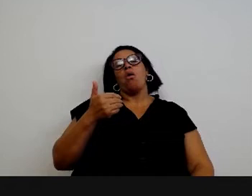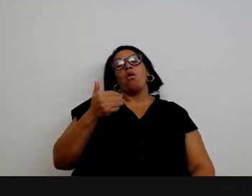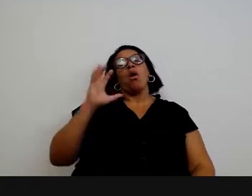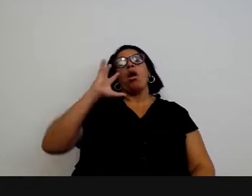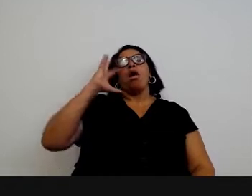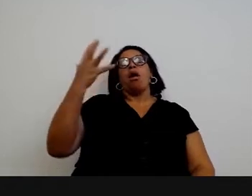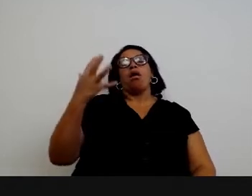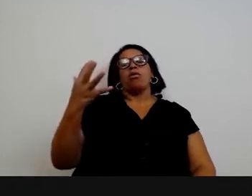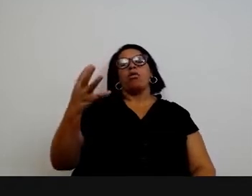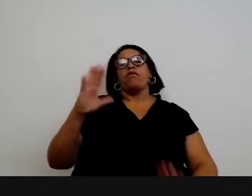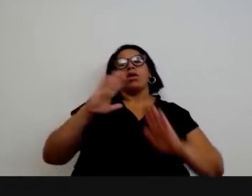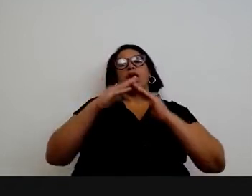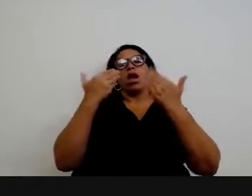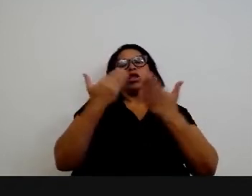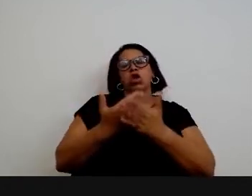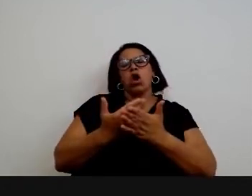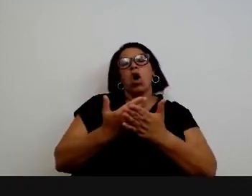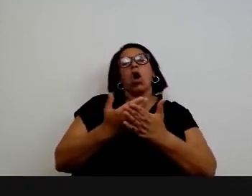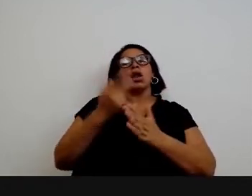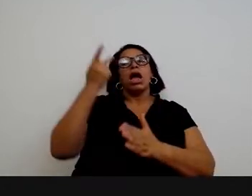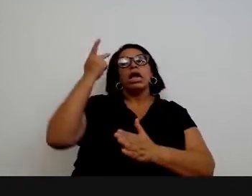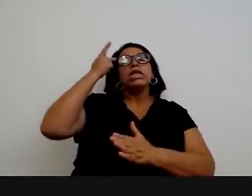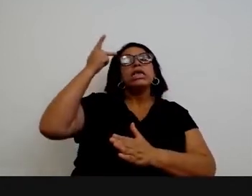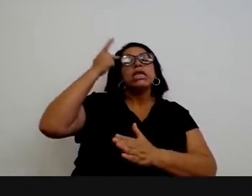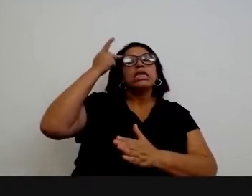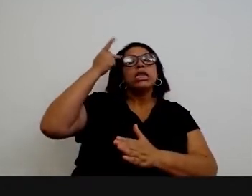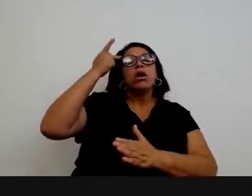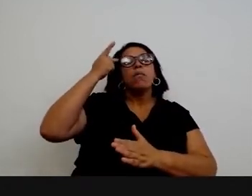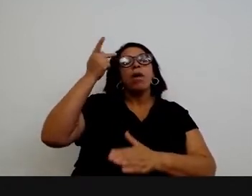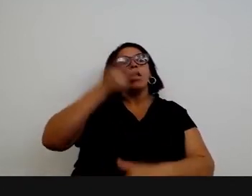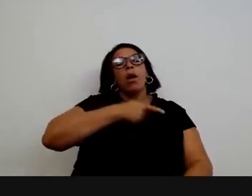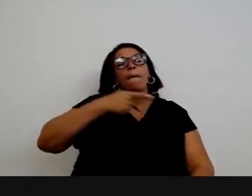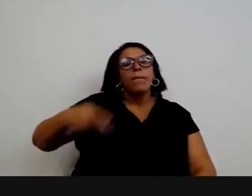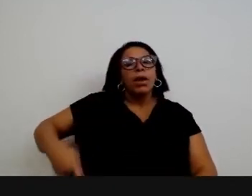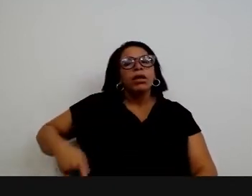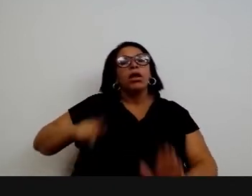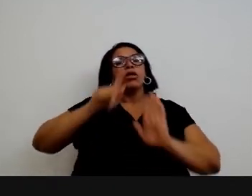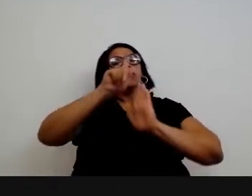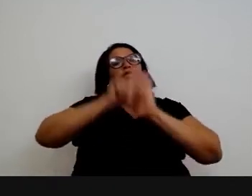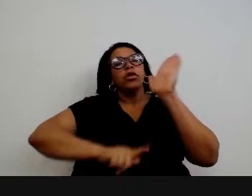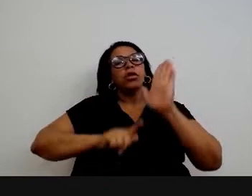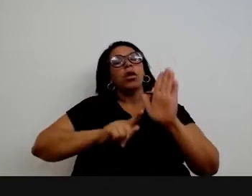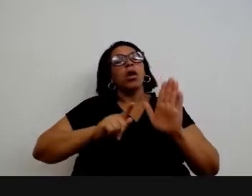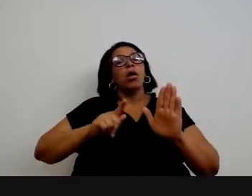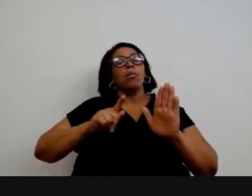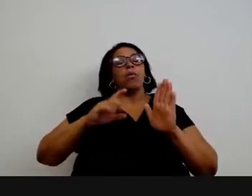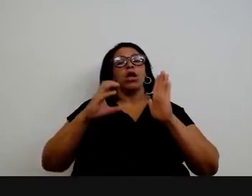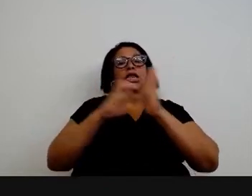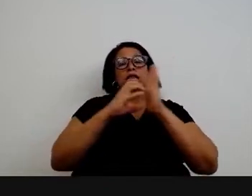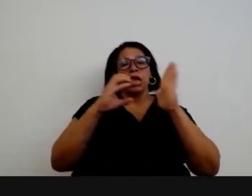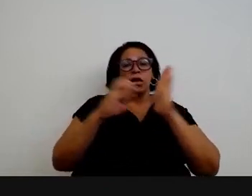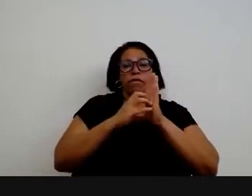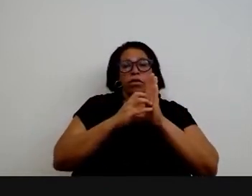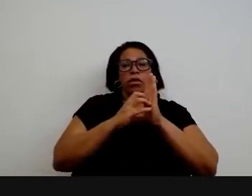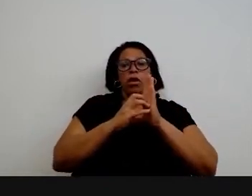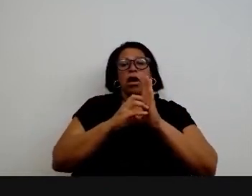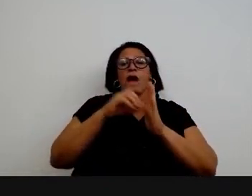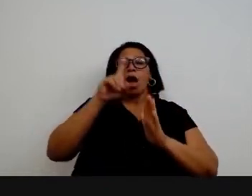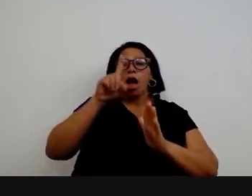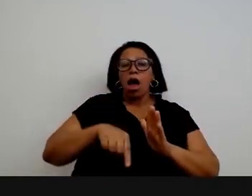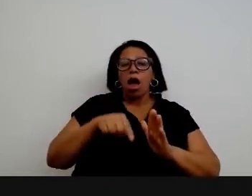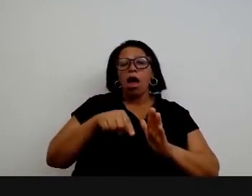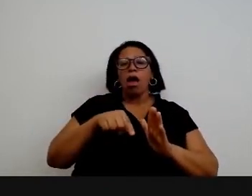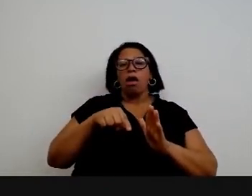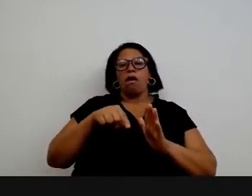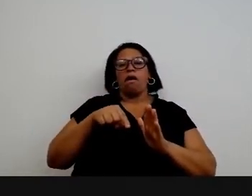desta decisão, que a escola do Parlamento de São Paulo fosse presidida e dirigida por servidores de carreira. Hoje é o professor